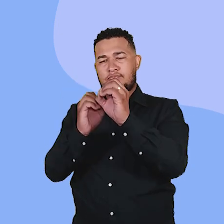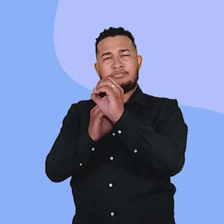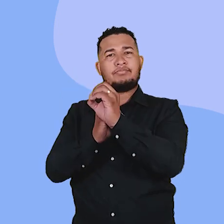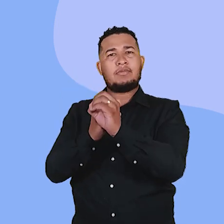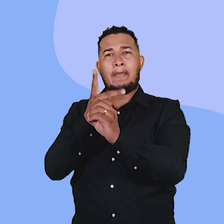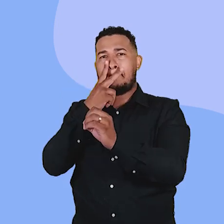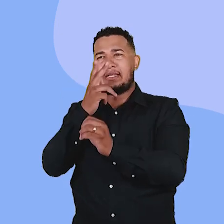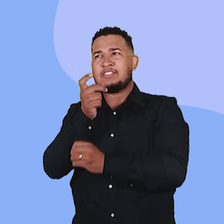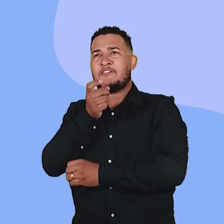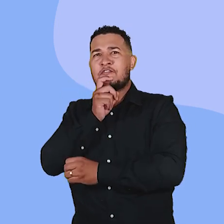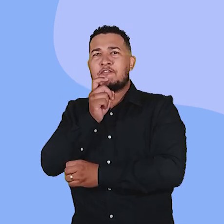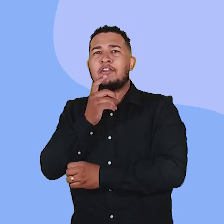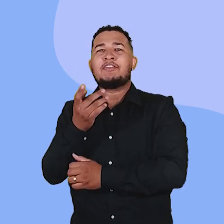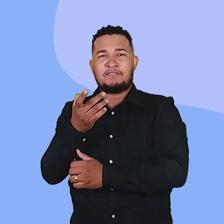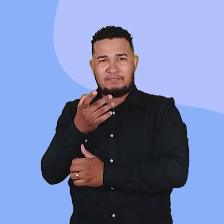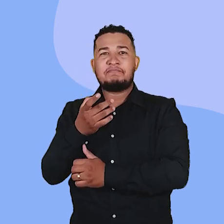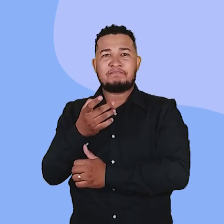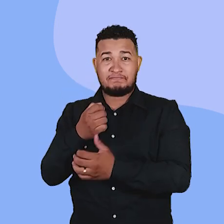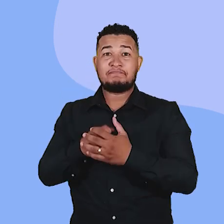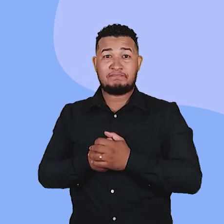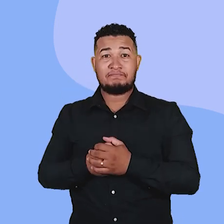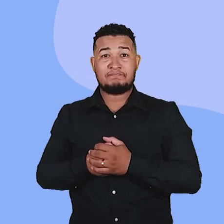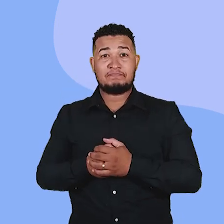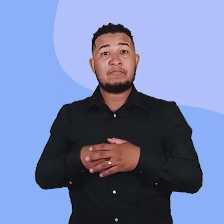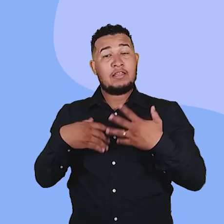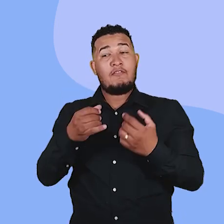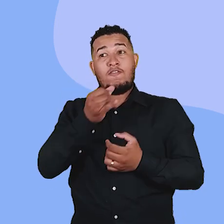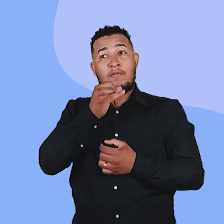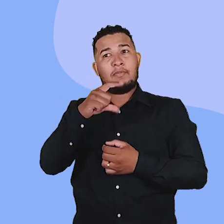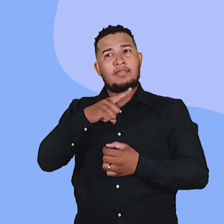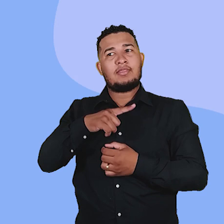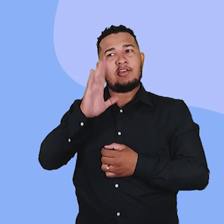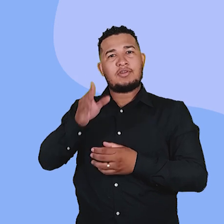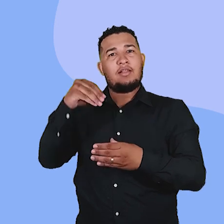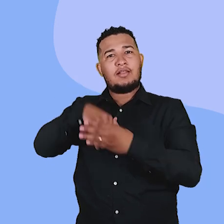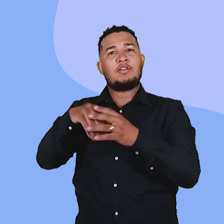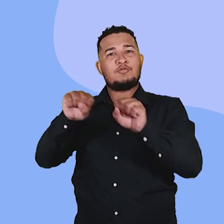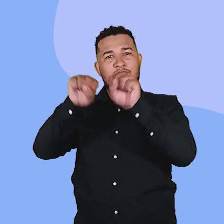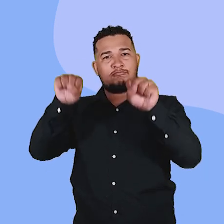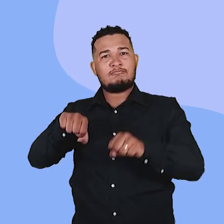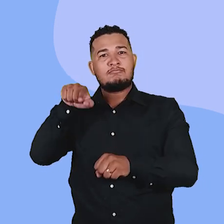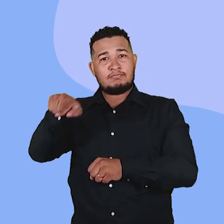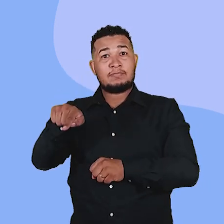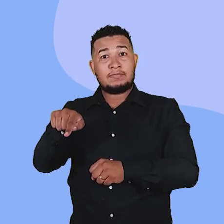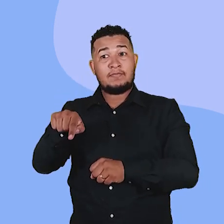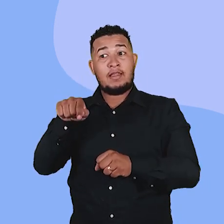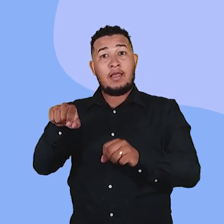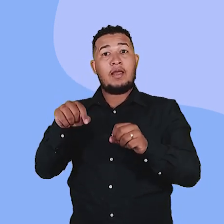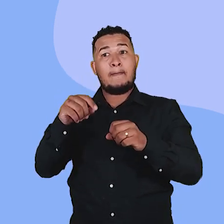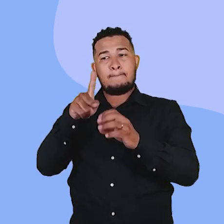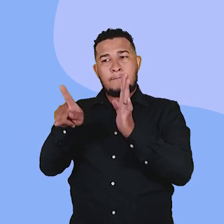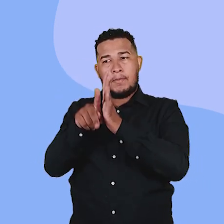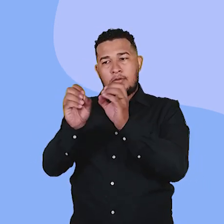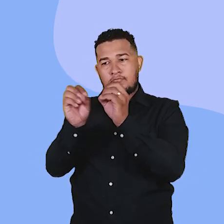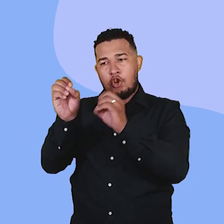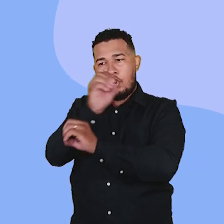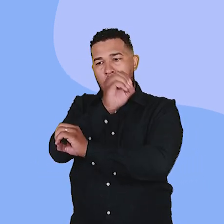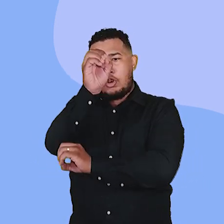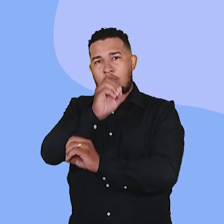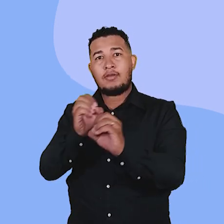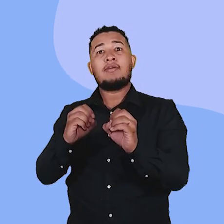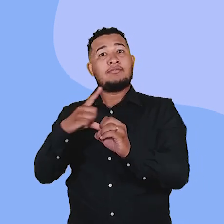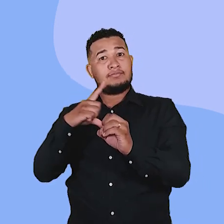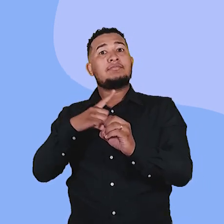o grau de agitação das moléculas. Então, como o calor está fluindo para o meu sistema, as minhas moléculas estão se tornando